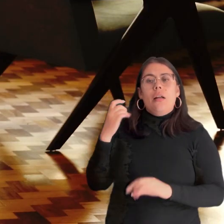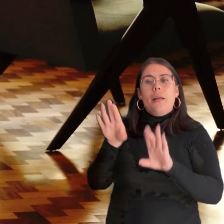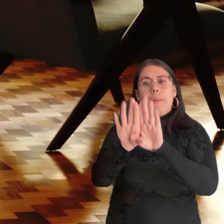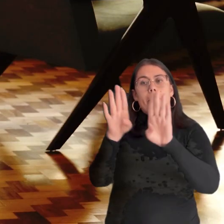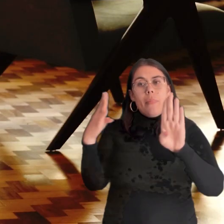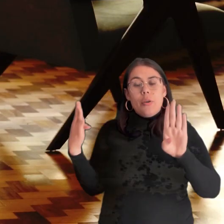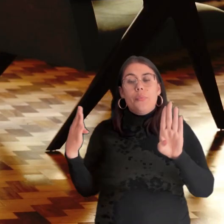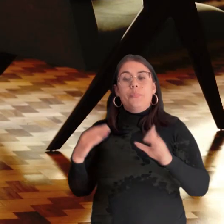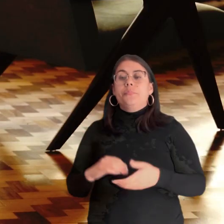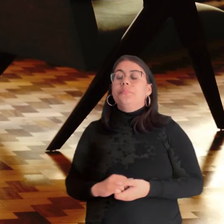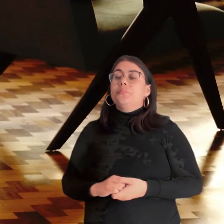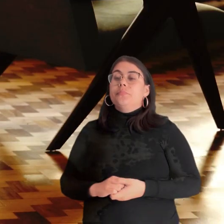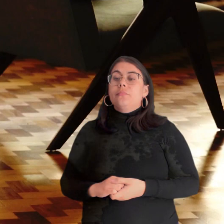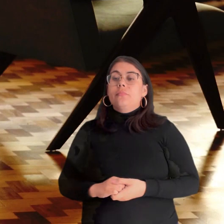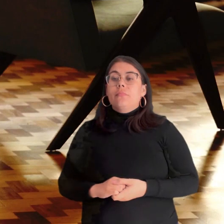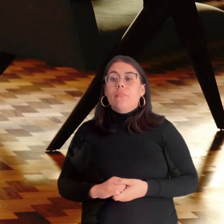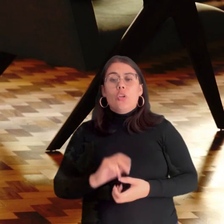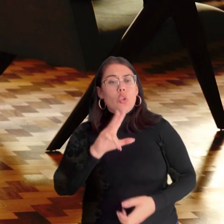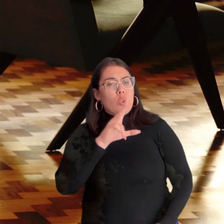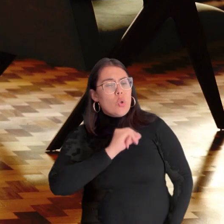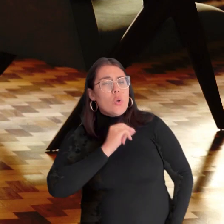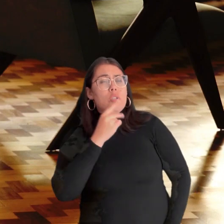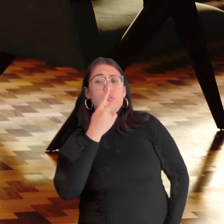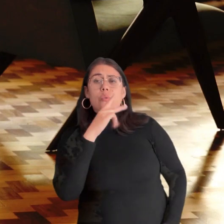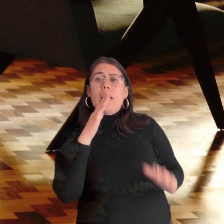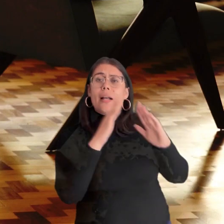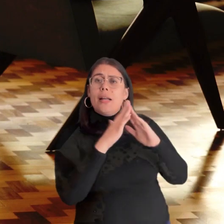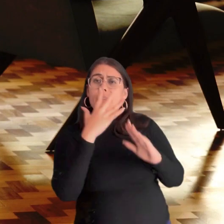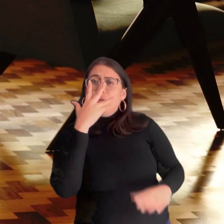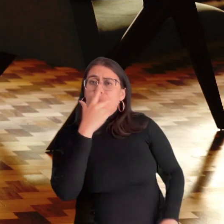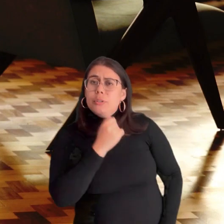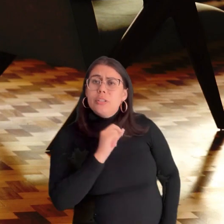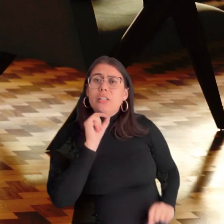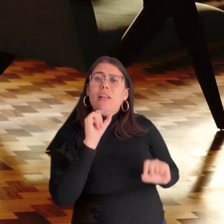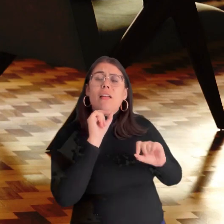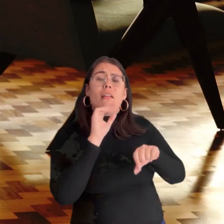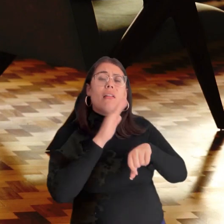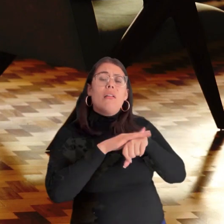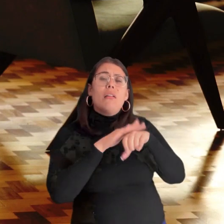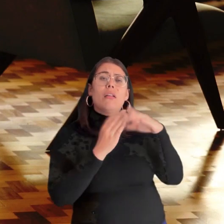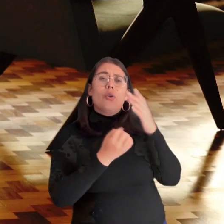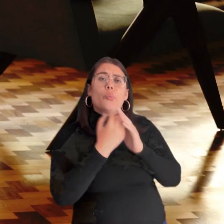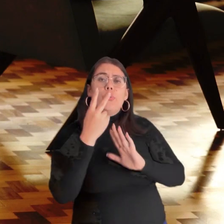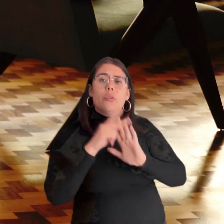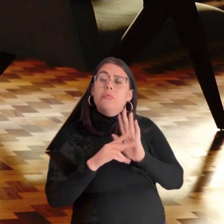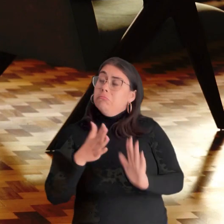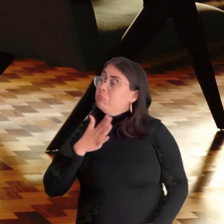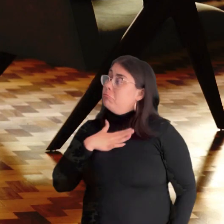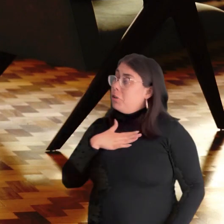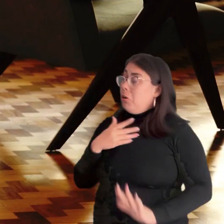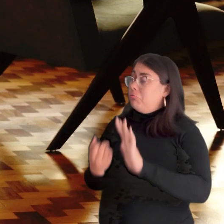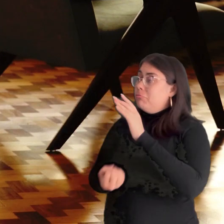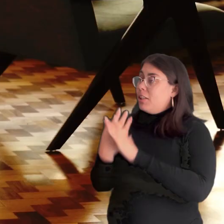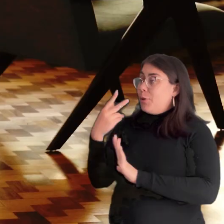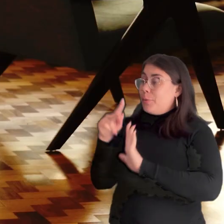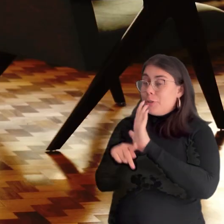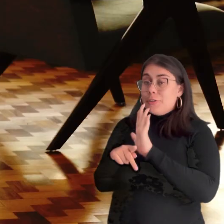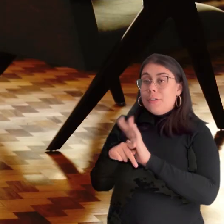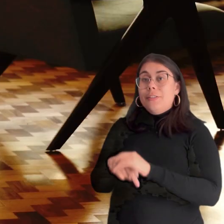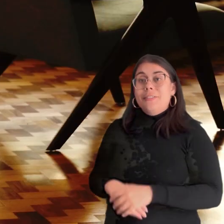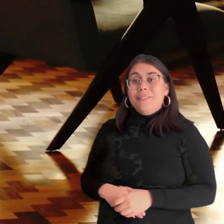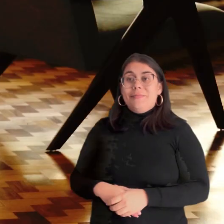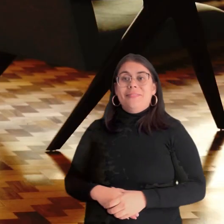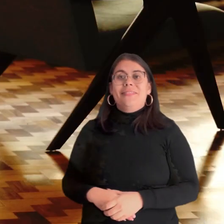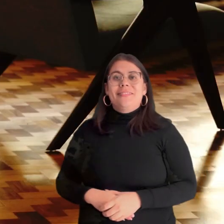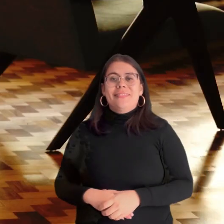bonita. Quem fez o projeto? Ah, quem fez o projeto fui eu. O Rino Leve respondeu. E, puxa,